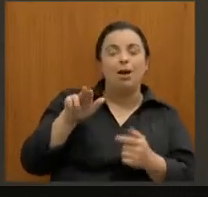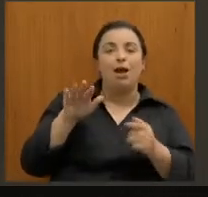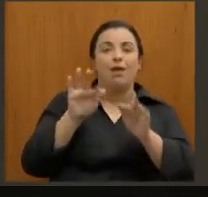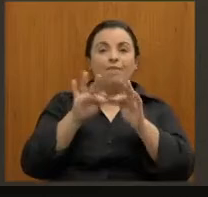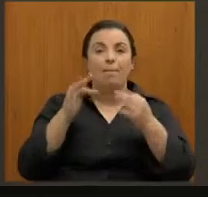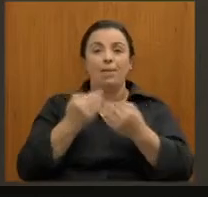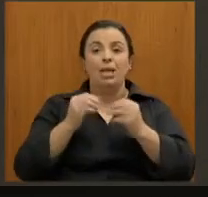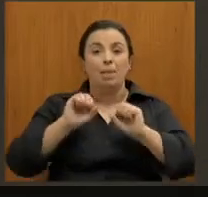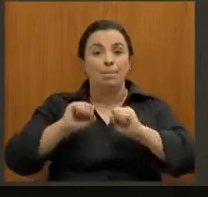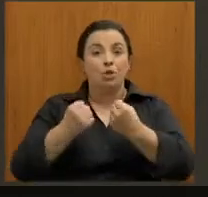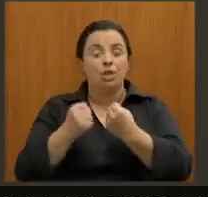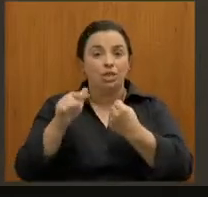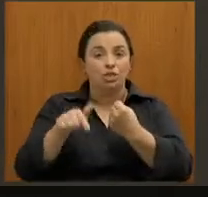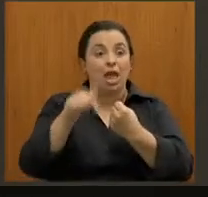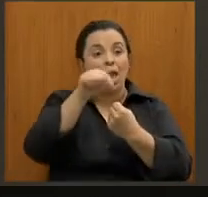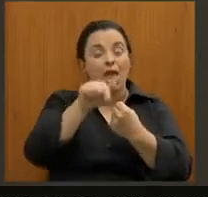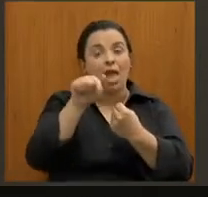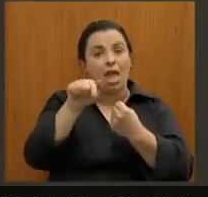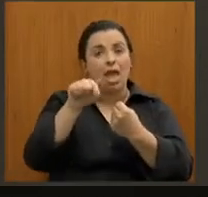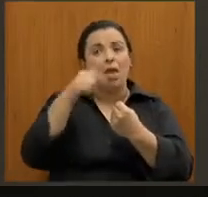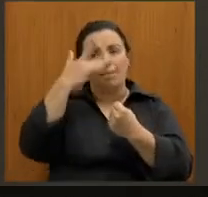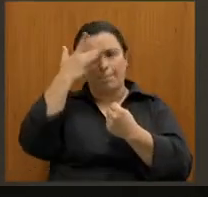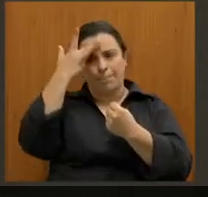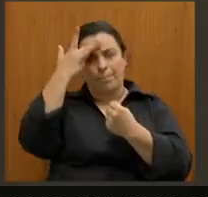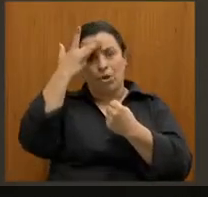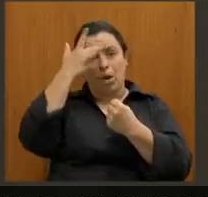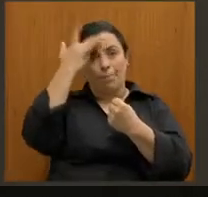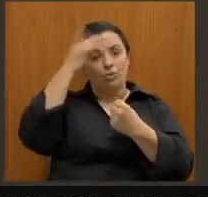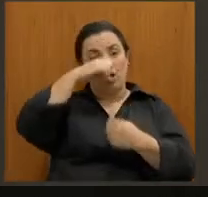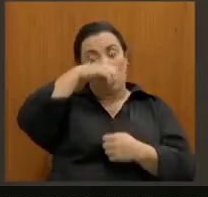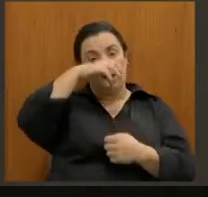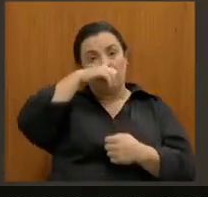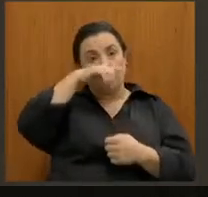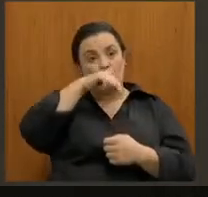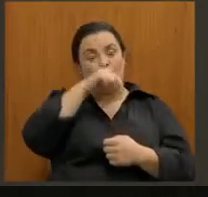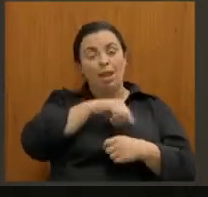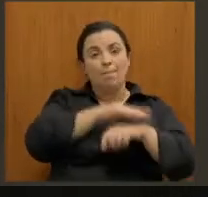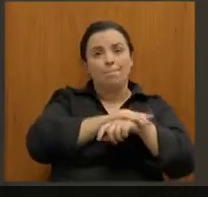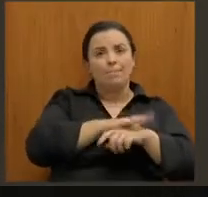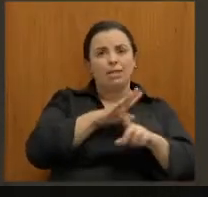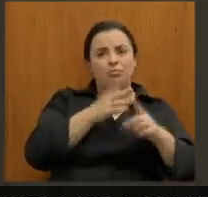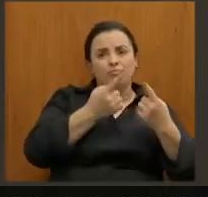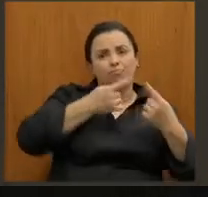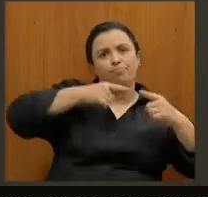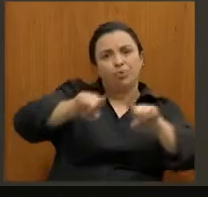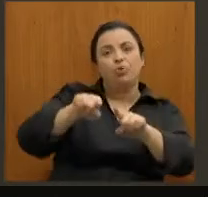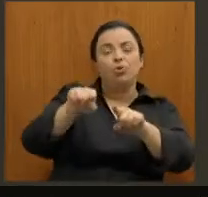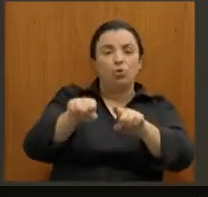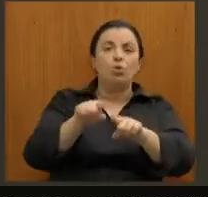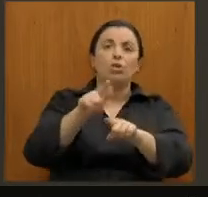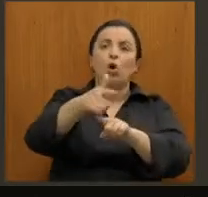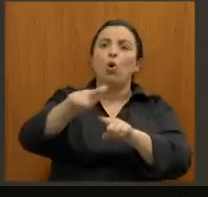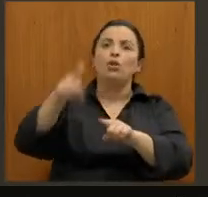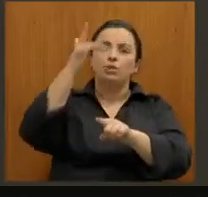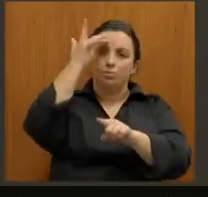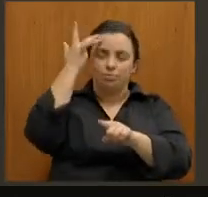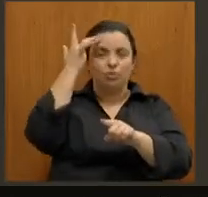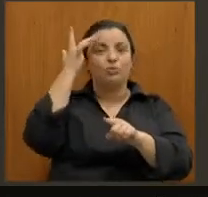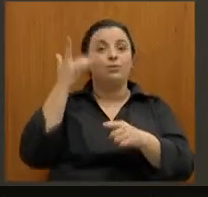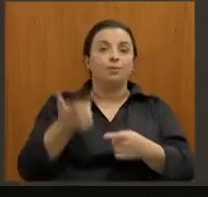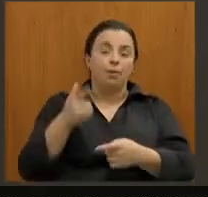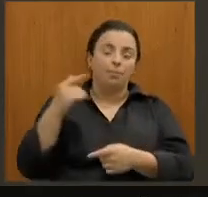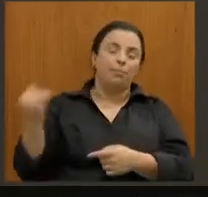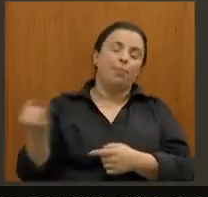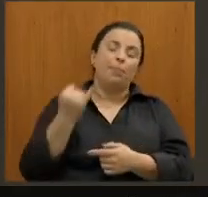proteger porque o agressor ele é astucio ele vai aonde vai atingir a vítima então é de